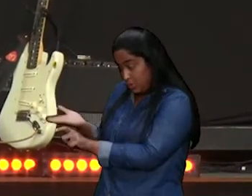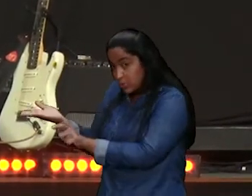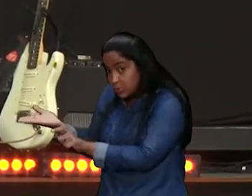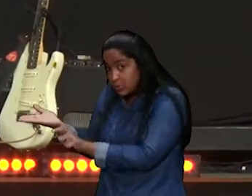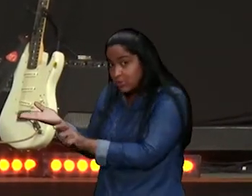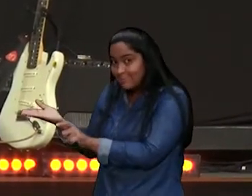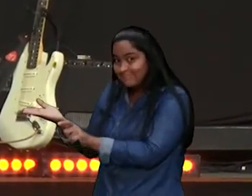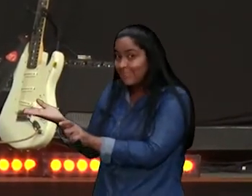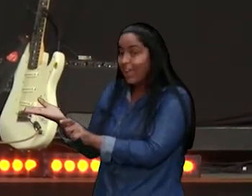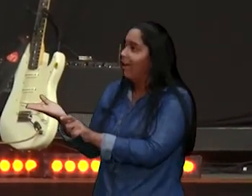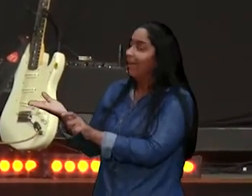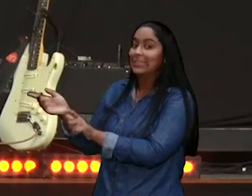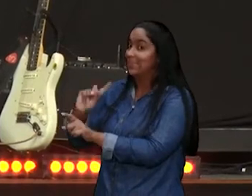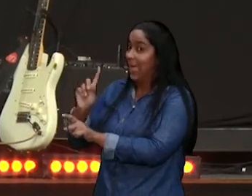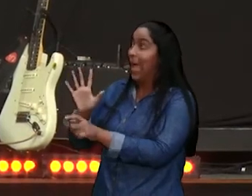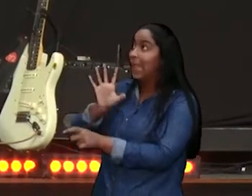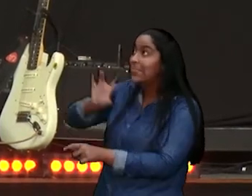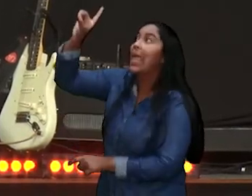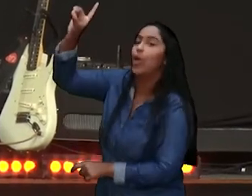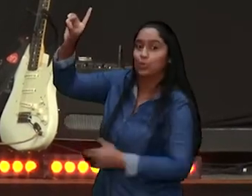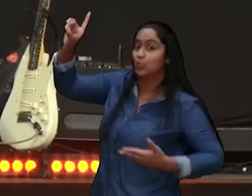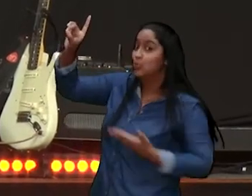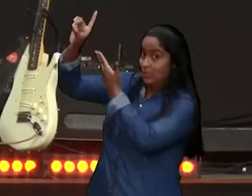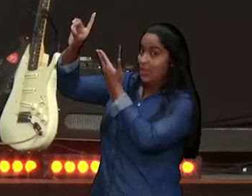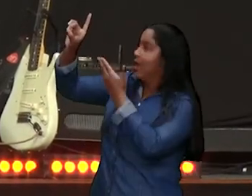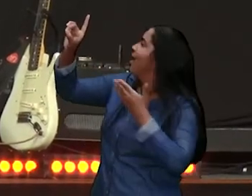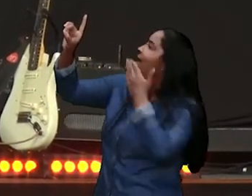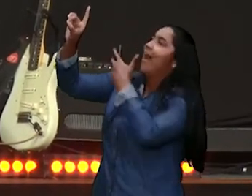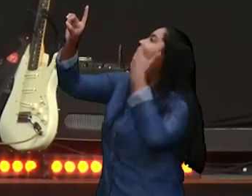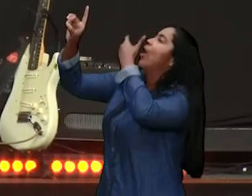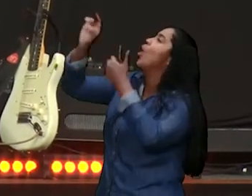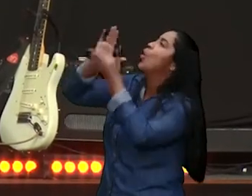a a Deus ué mas quem curou ela foi Jesus